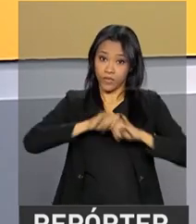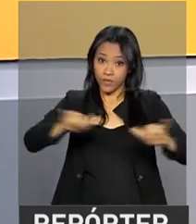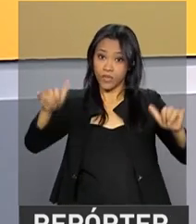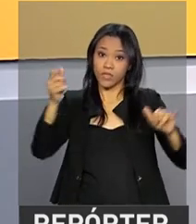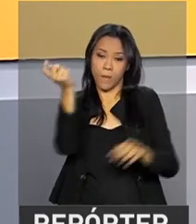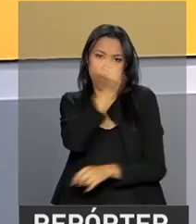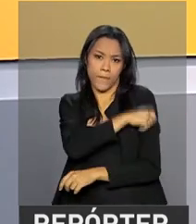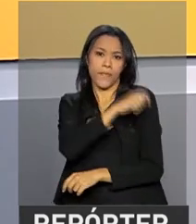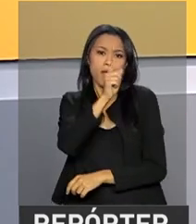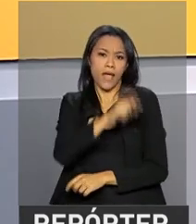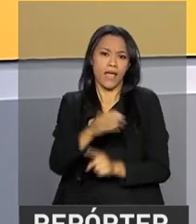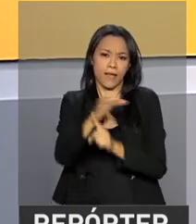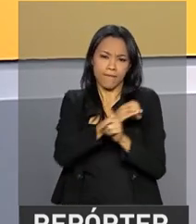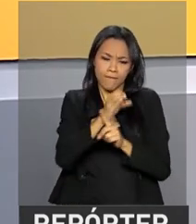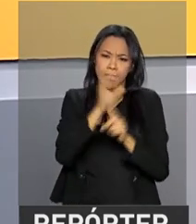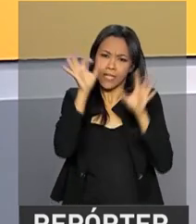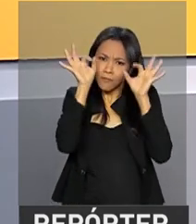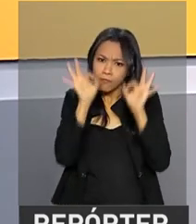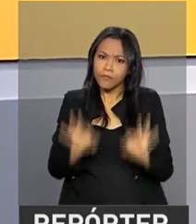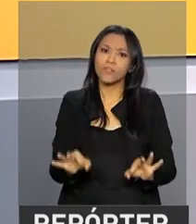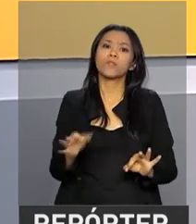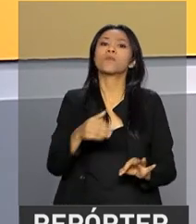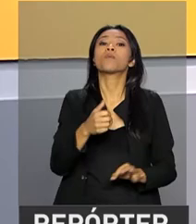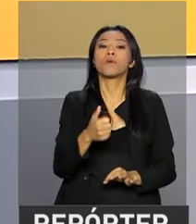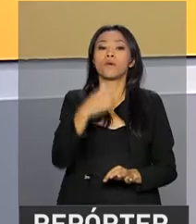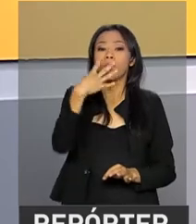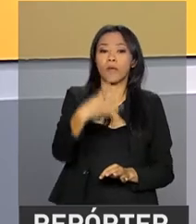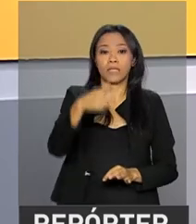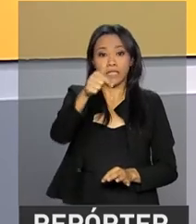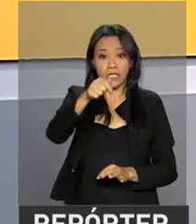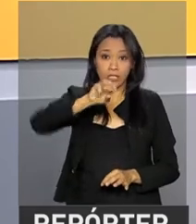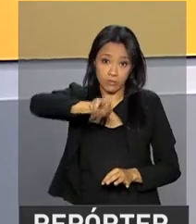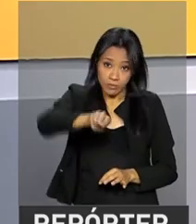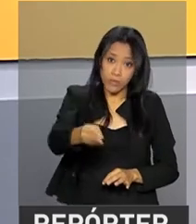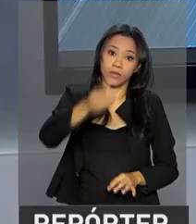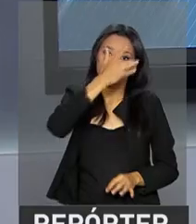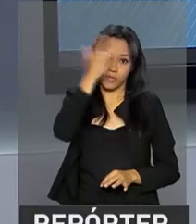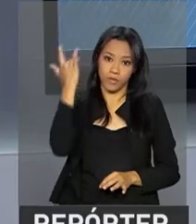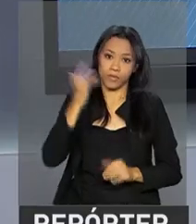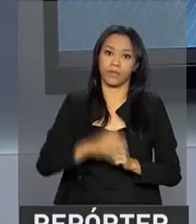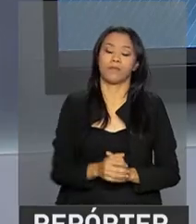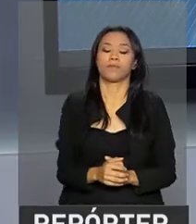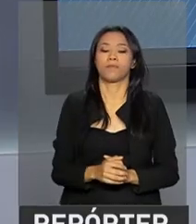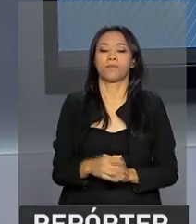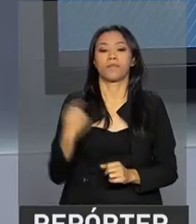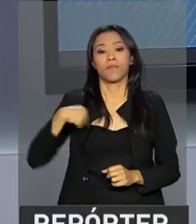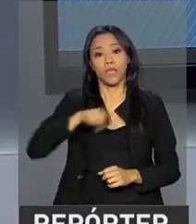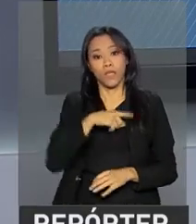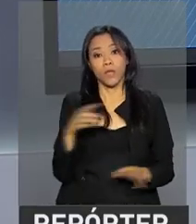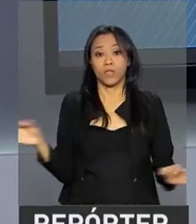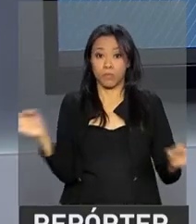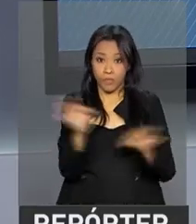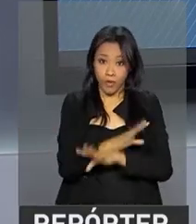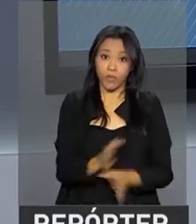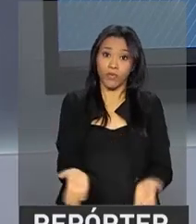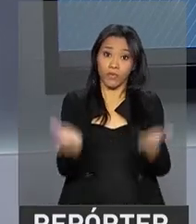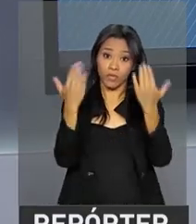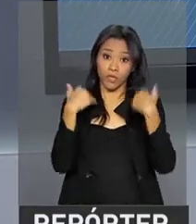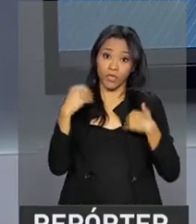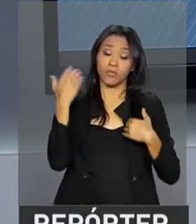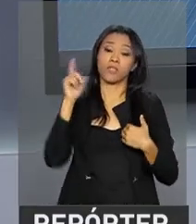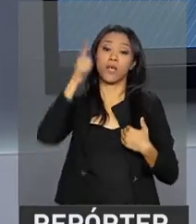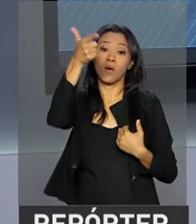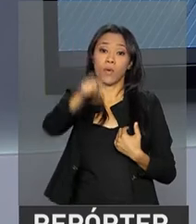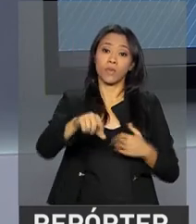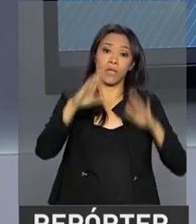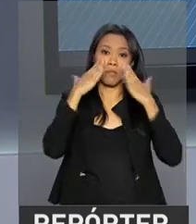atualizar as cadernetas de vacinação de cerca de 47 milhões de pessoas. Nós ficamos por aqui. Voltamos em uma hora